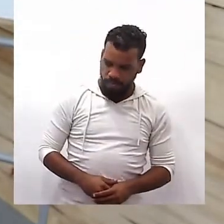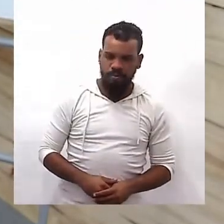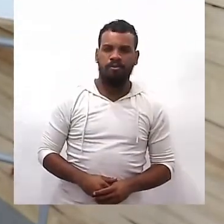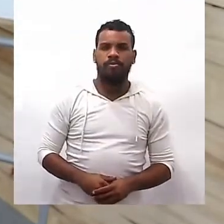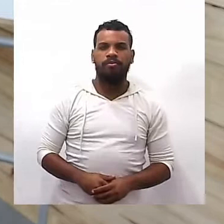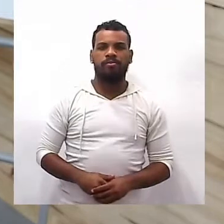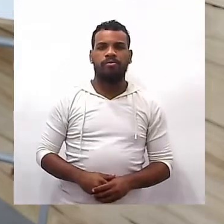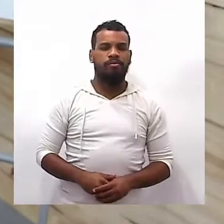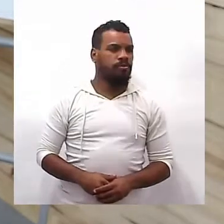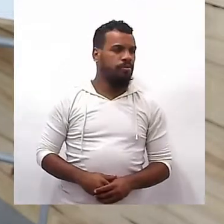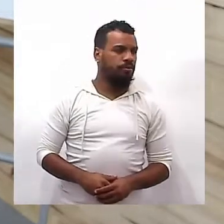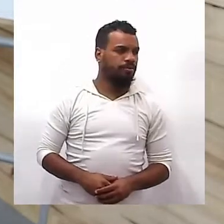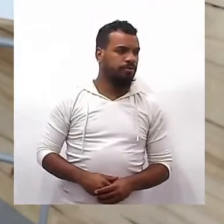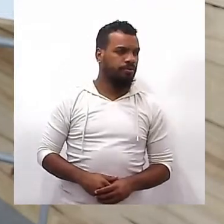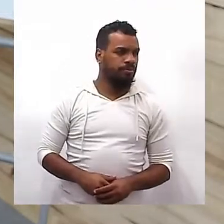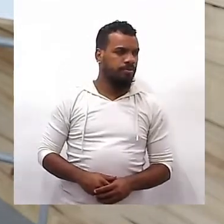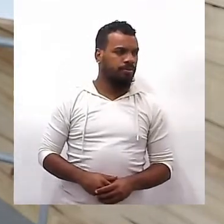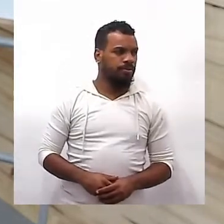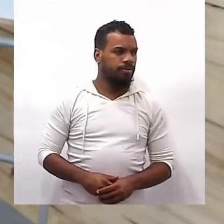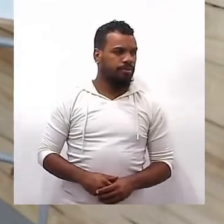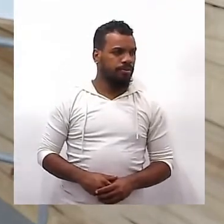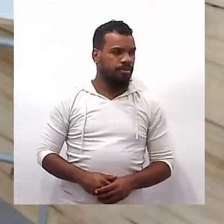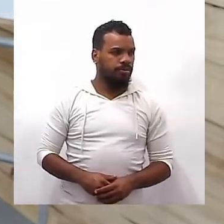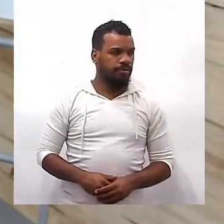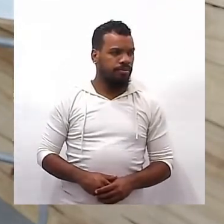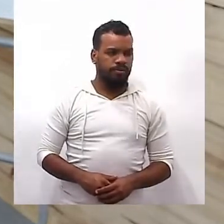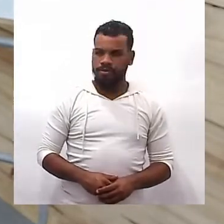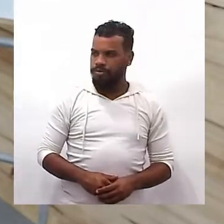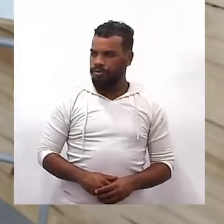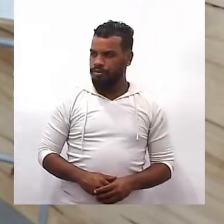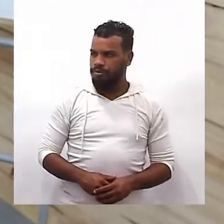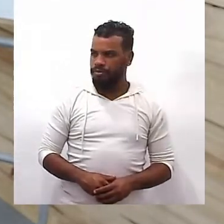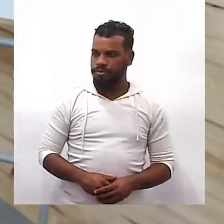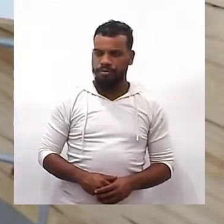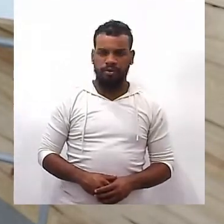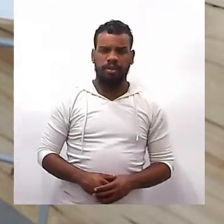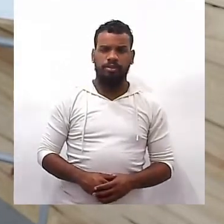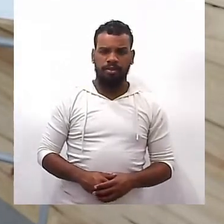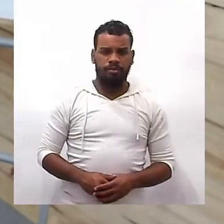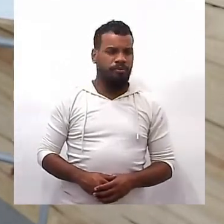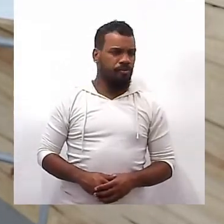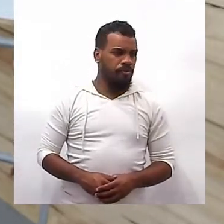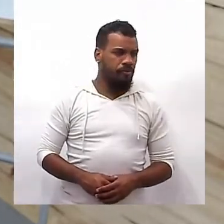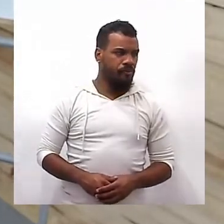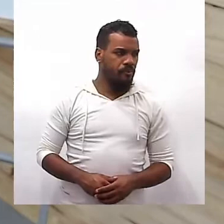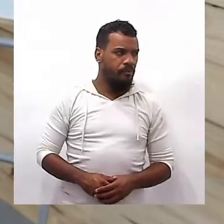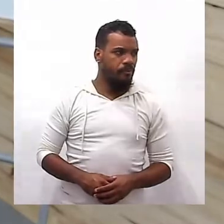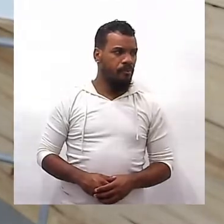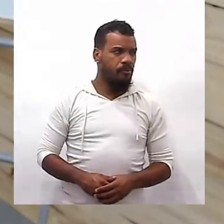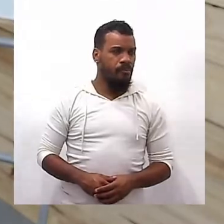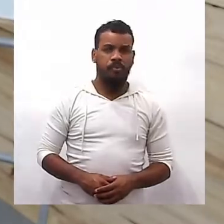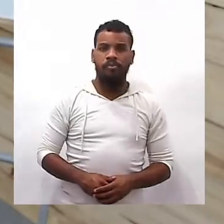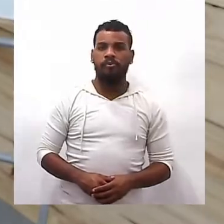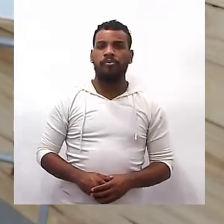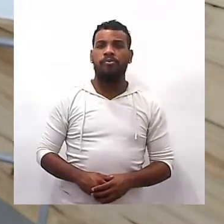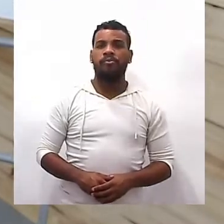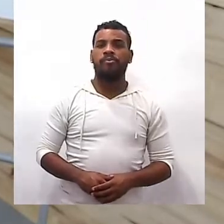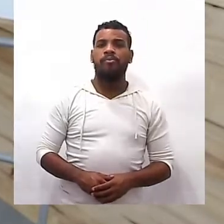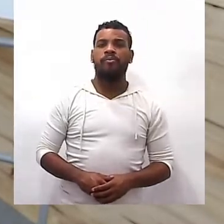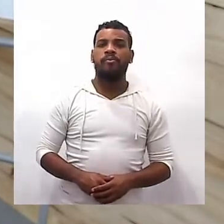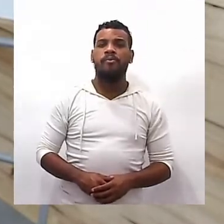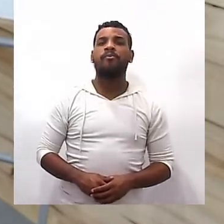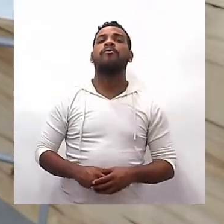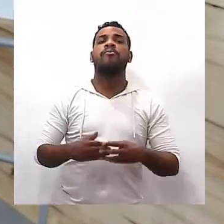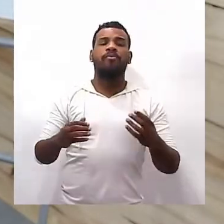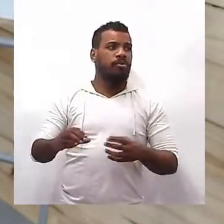ó, tu vai ter liberação de CO2 aqui. Ei, e liberação de CO2 aqui. André, CO2 é o gás carbônico,